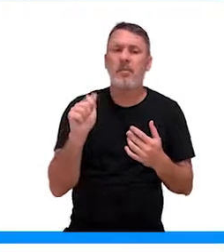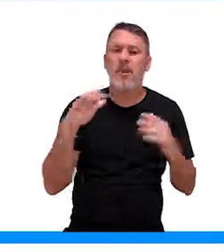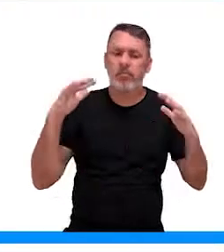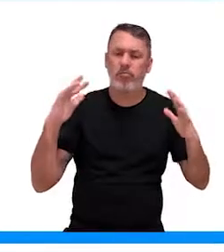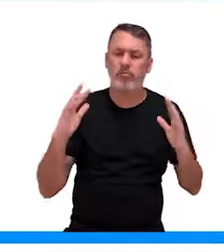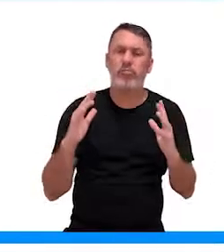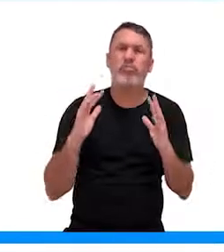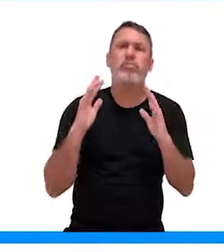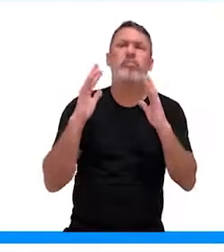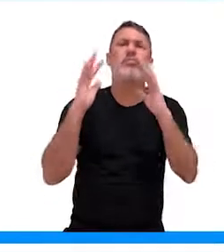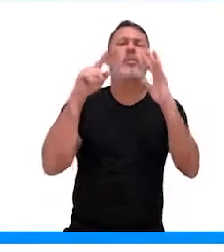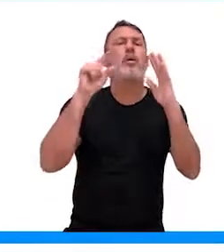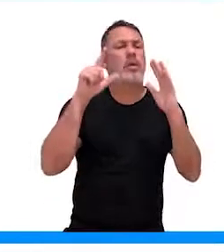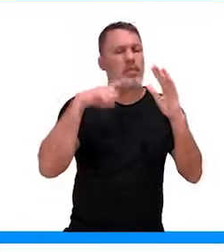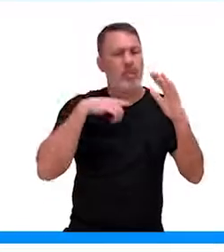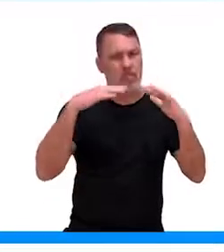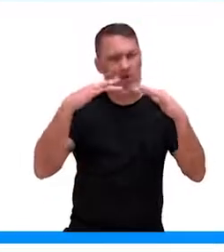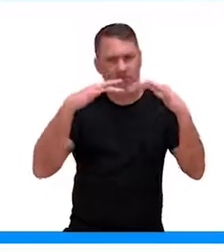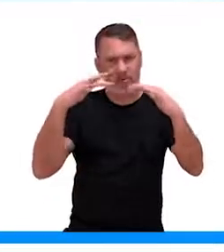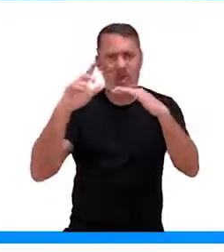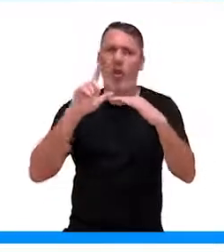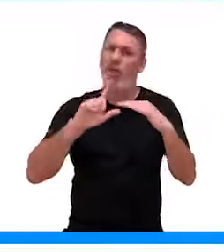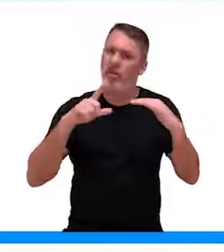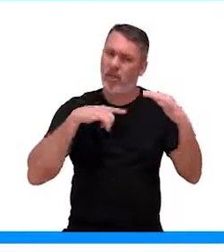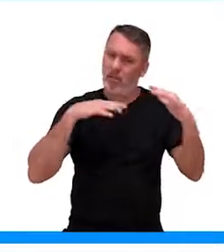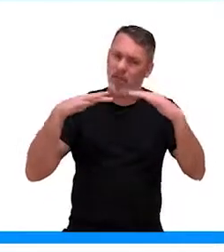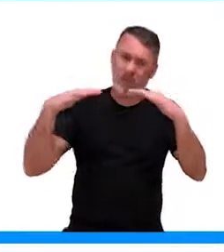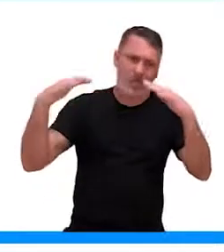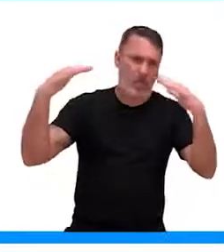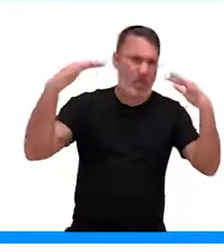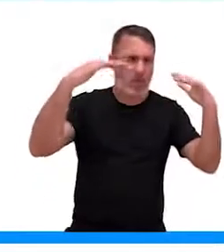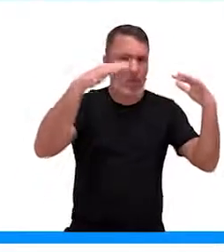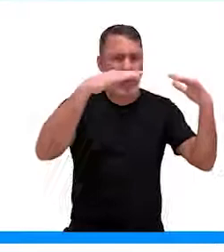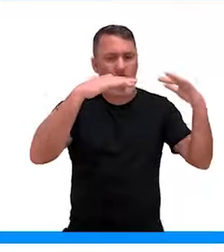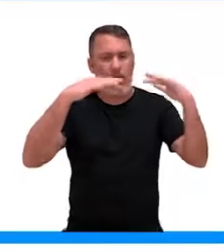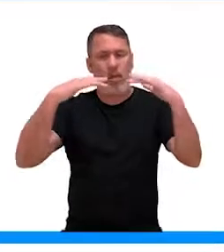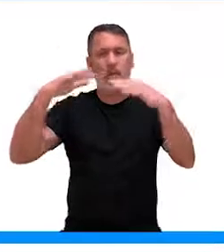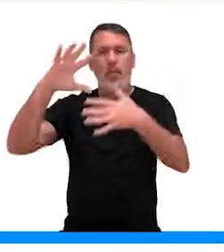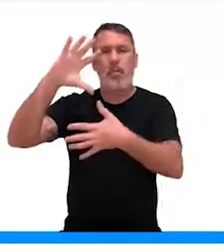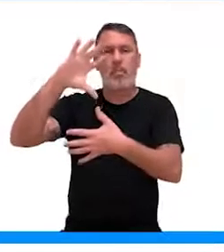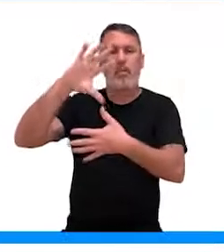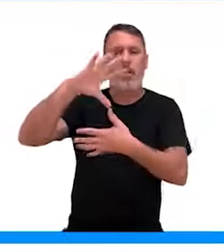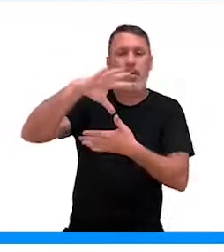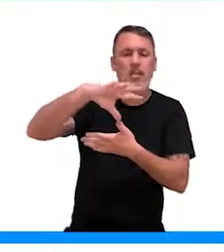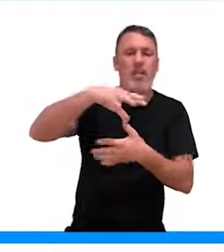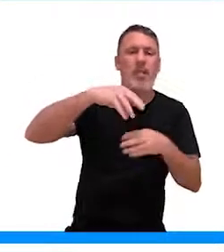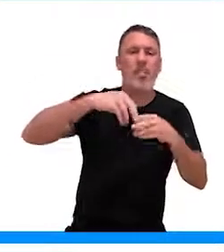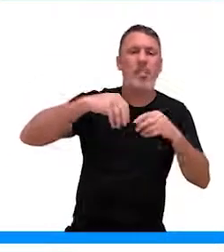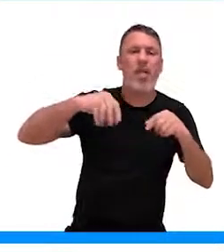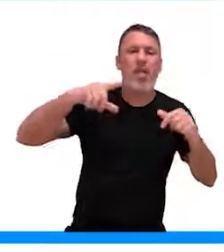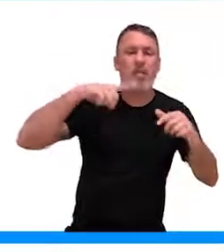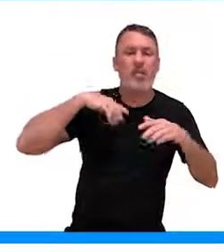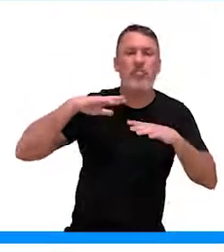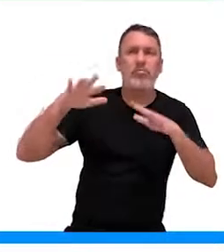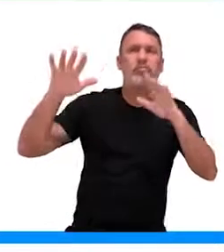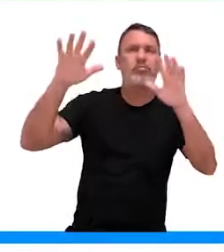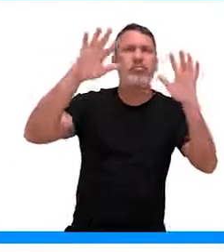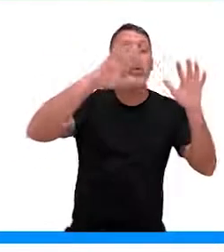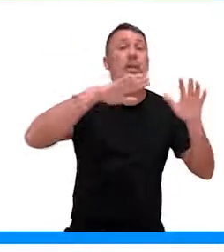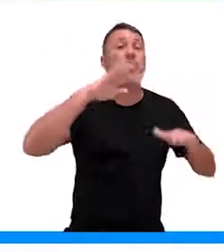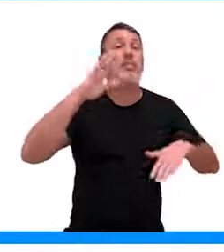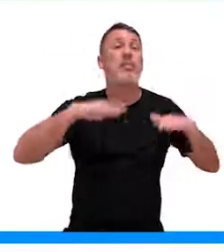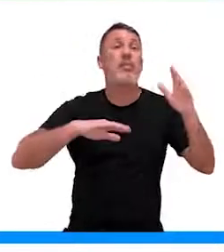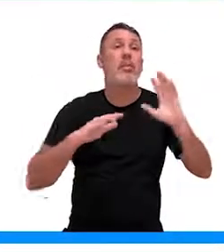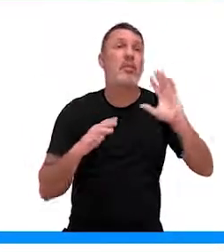se movimentam, tem um movimento aí direcionado ao meio continental, Claro, por diferenças, por exemplo, de